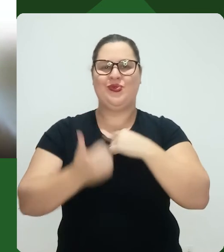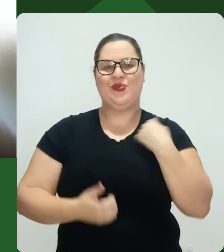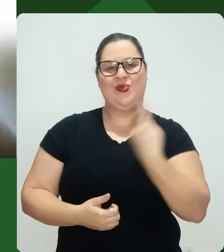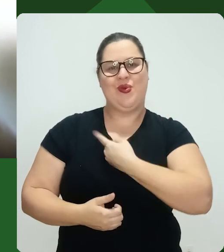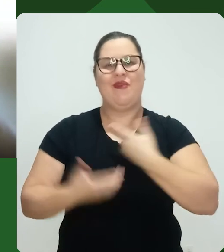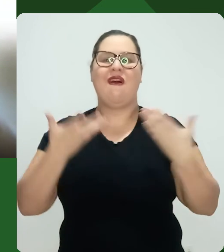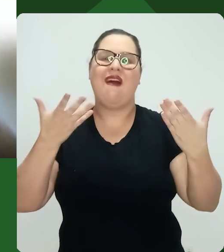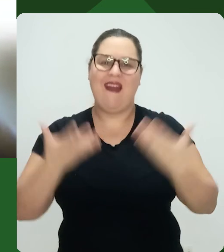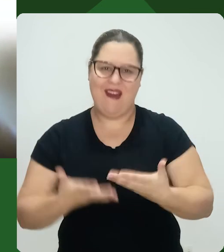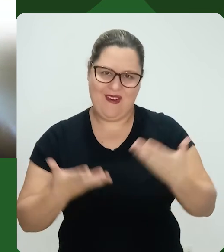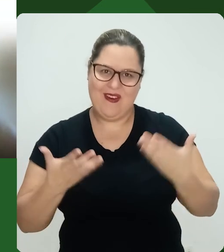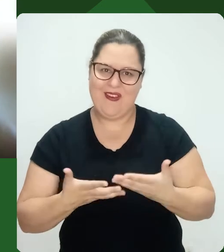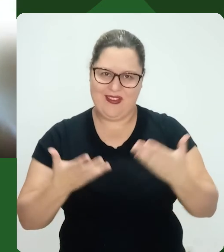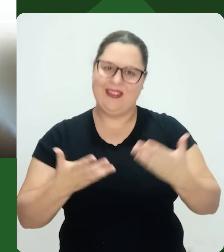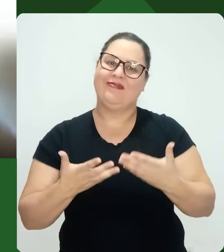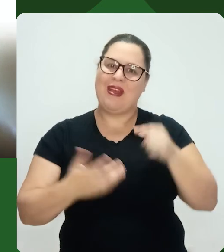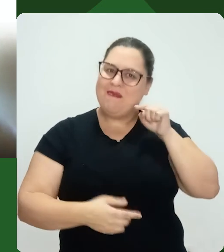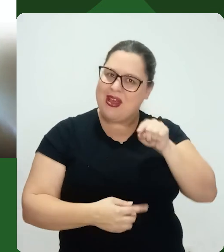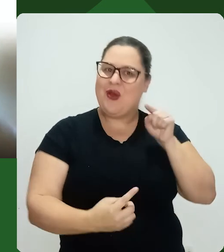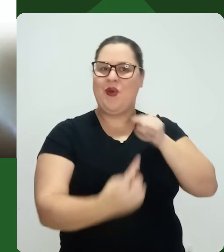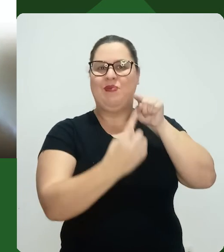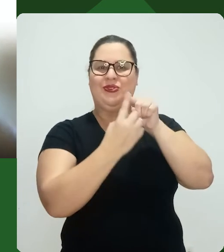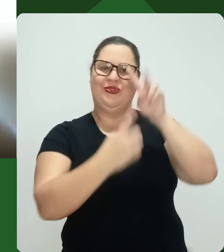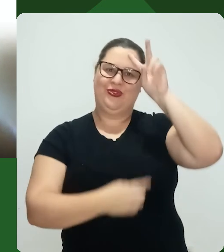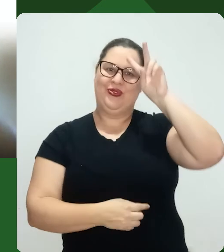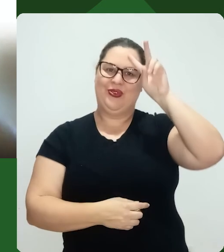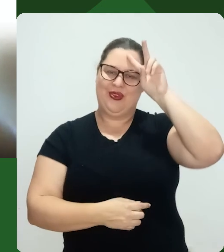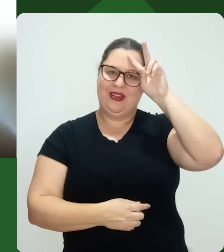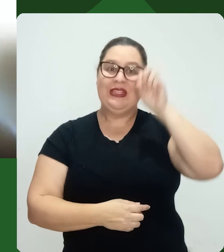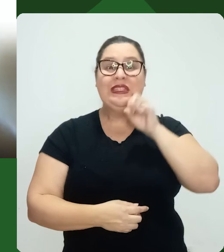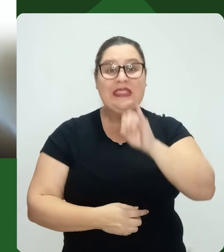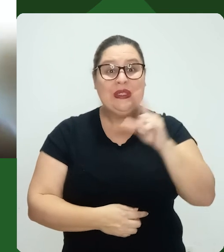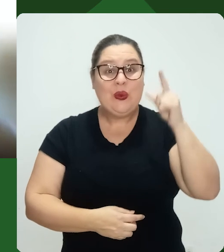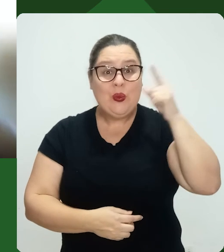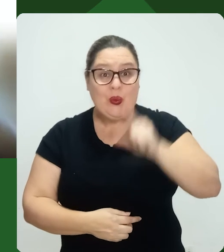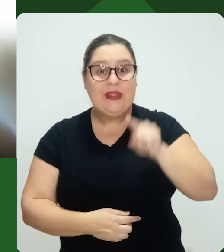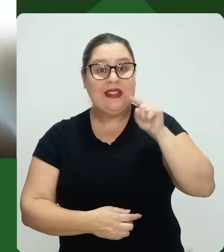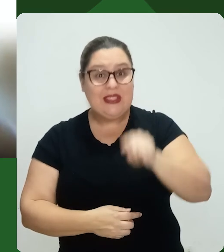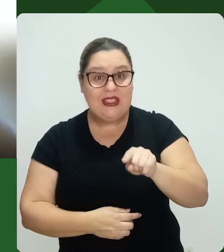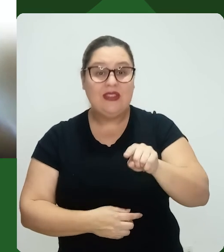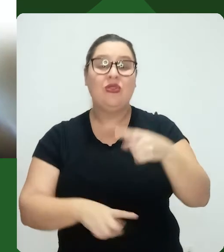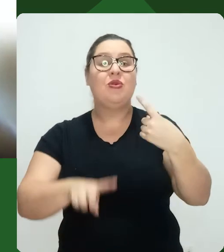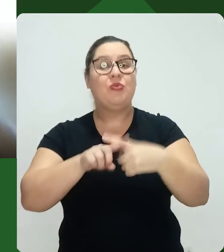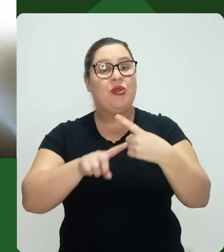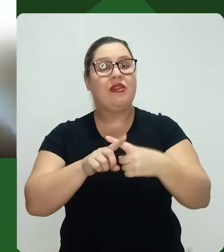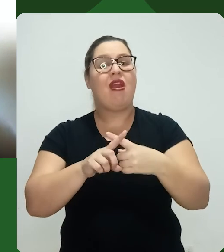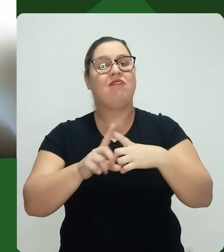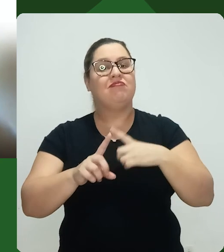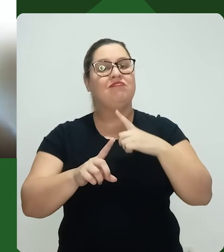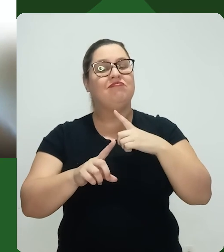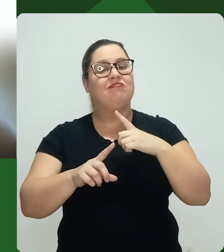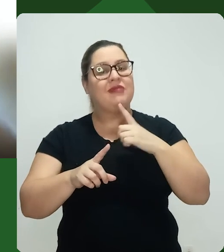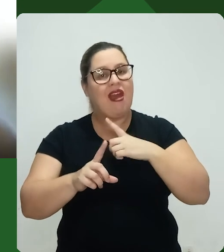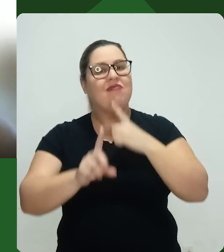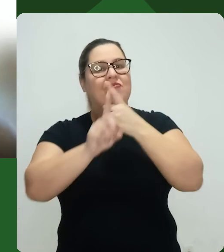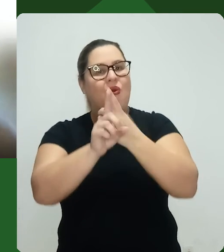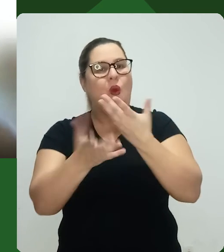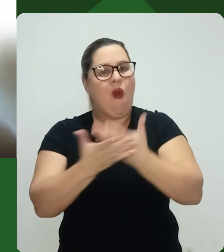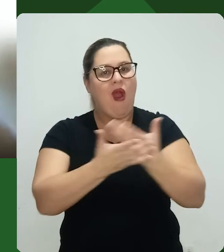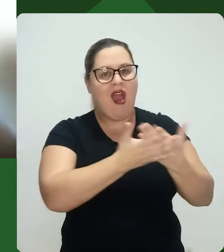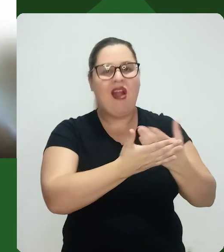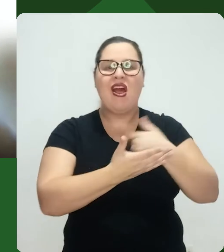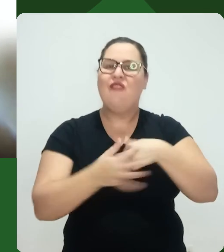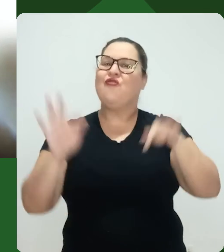história. É para isso que serve estudar história, não é para outra coisa. Então, se a gente conseguir isso aqui, nos nossos encontros, eu vou